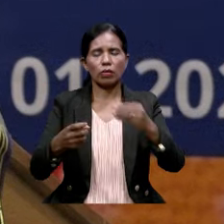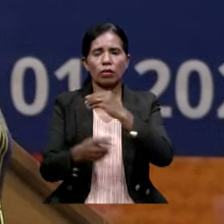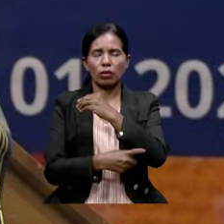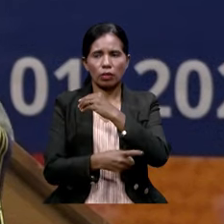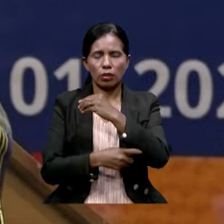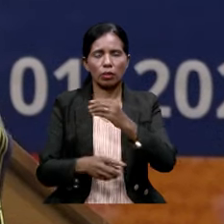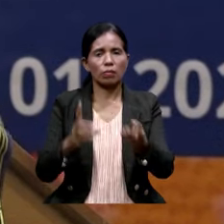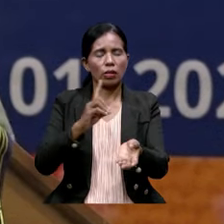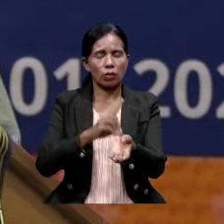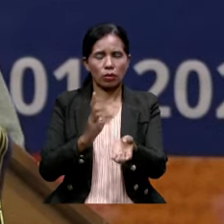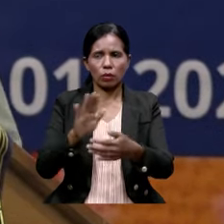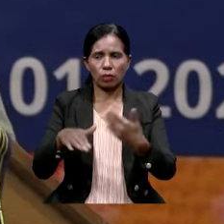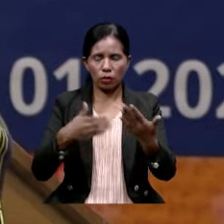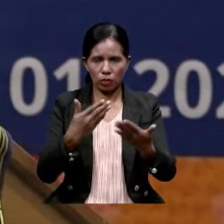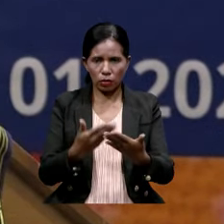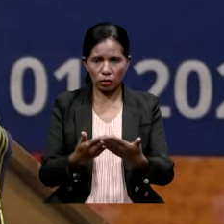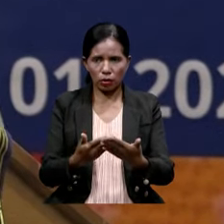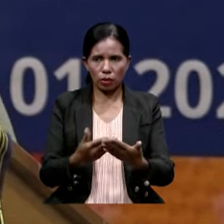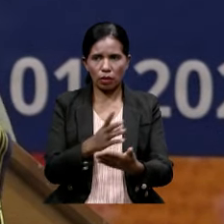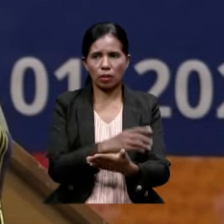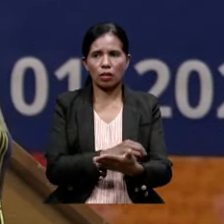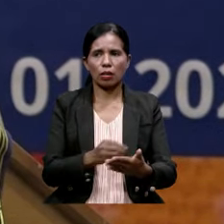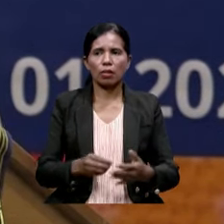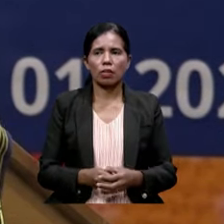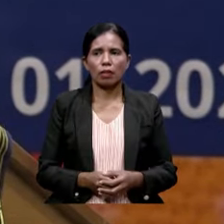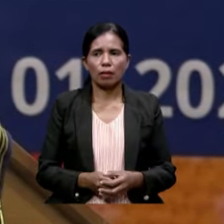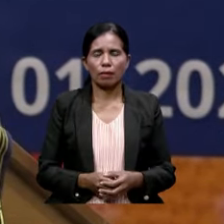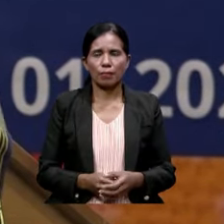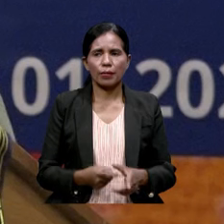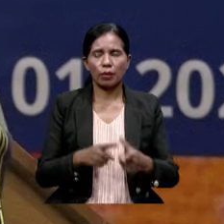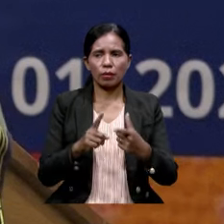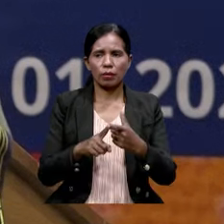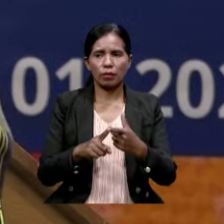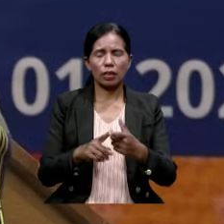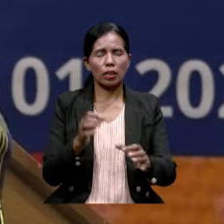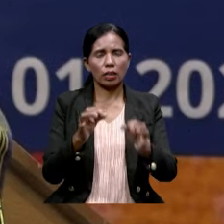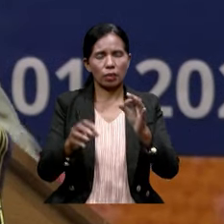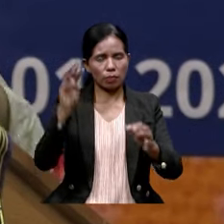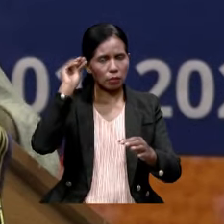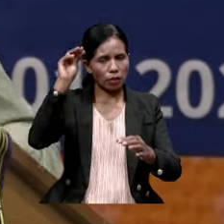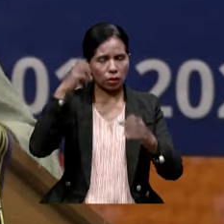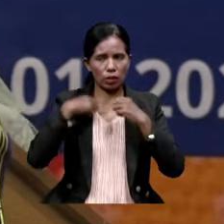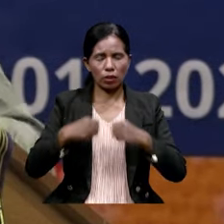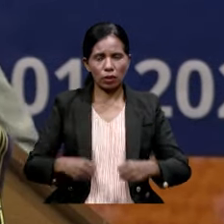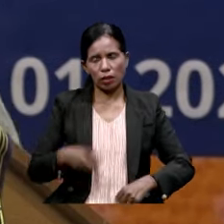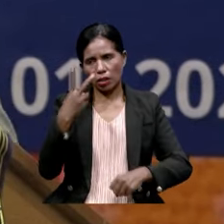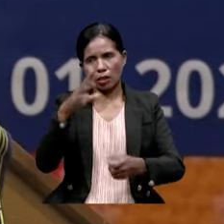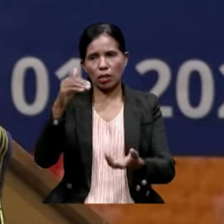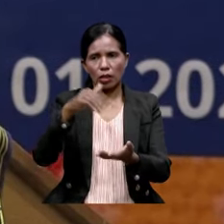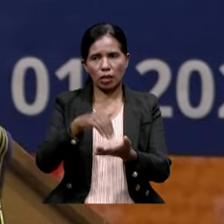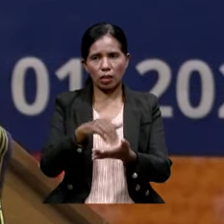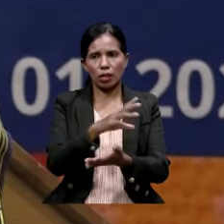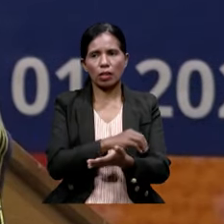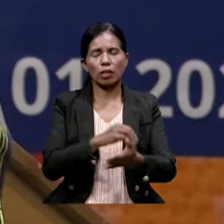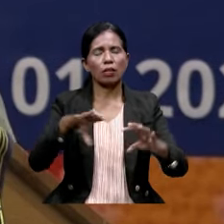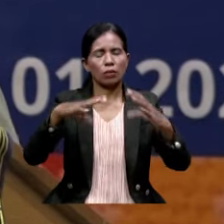Disciplina das, Conselho de Disciplina das Profissões não é assim de importante. Deves, Secretário do Ministério da Saúde, ele revive, ele fala, amores, ele fala,